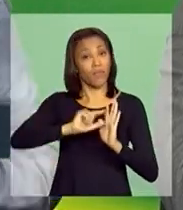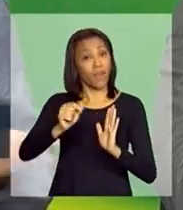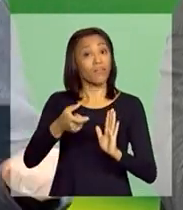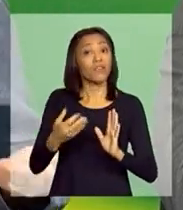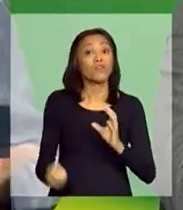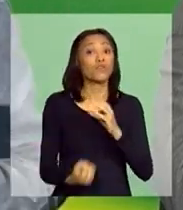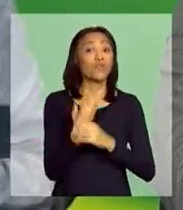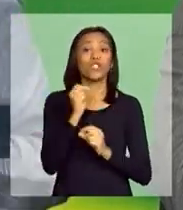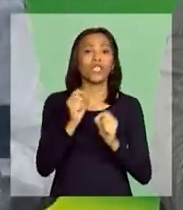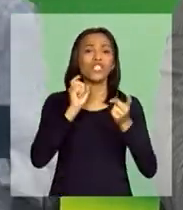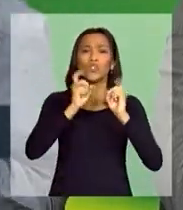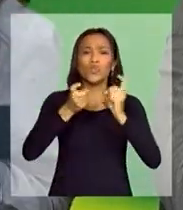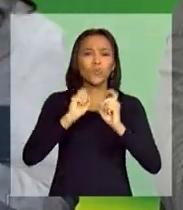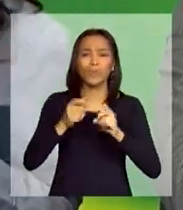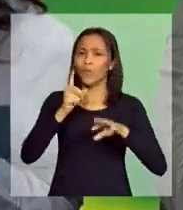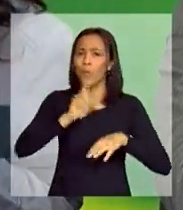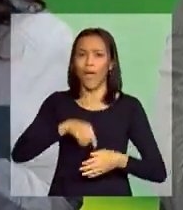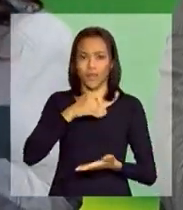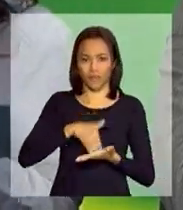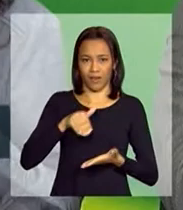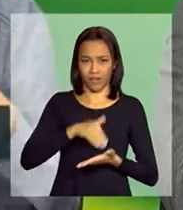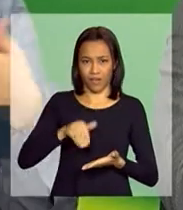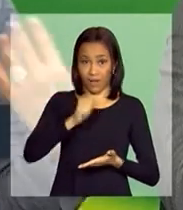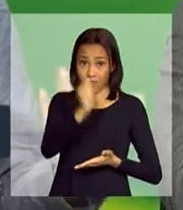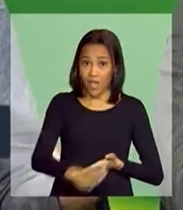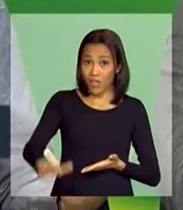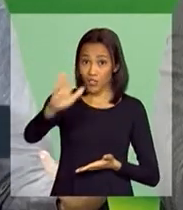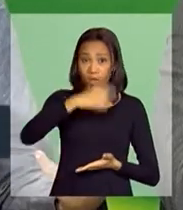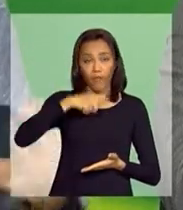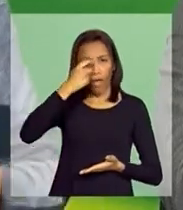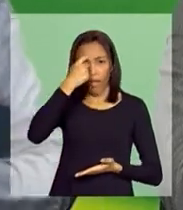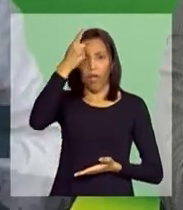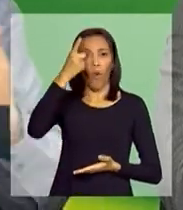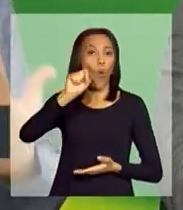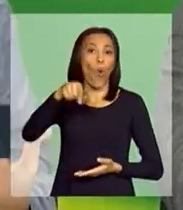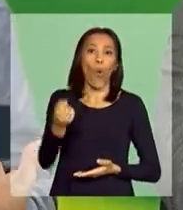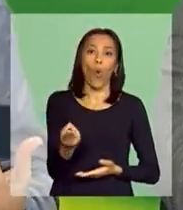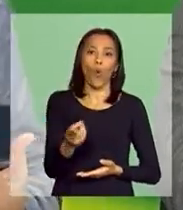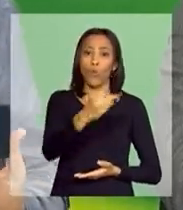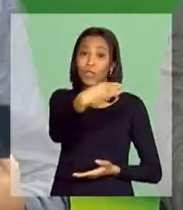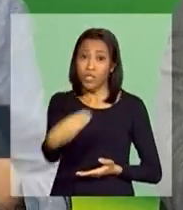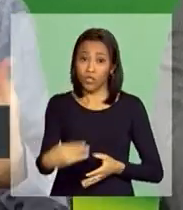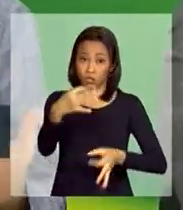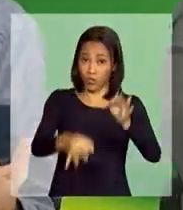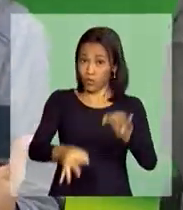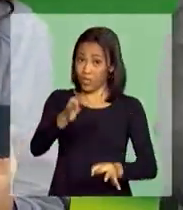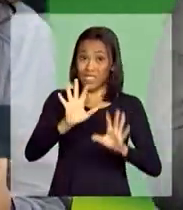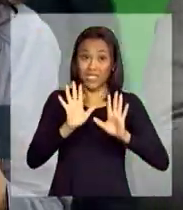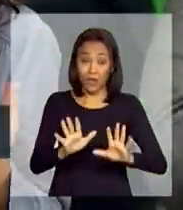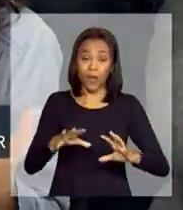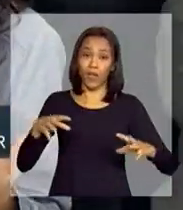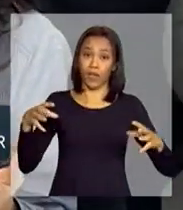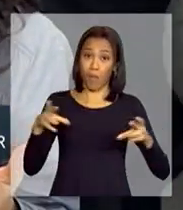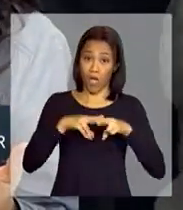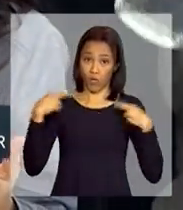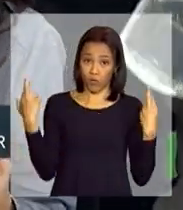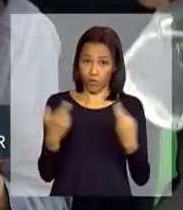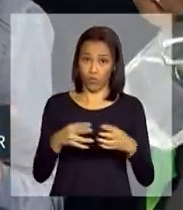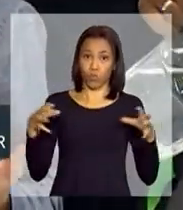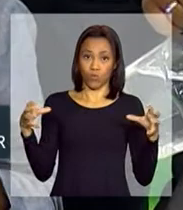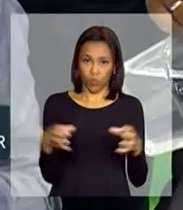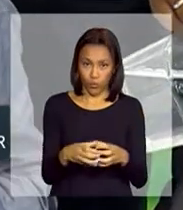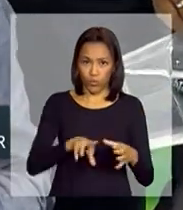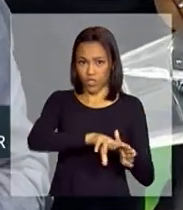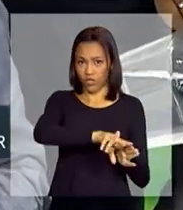a discussão não é a secretária Nacional não é o ministro da Justiça é uma discussão técnica competente